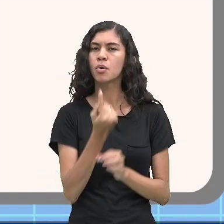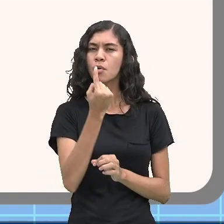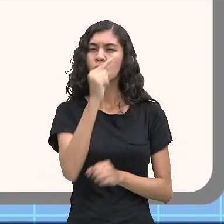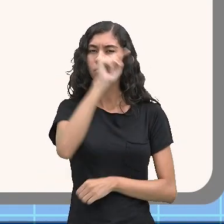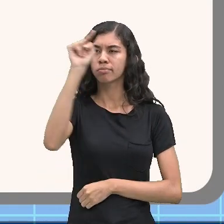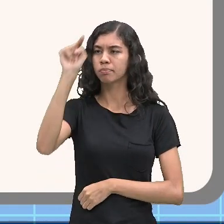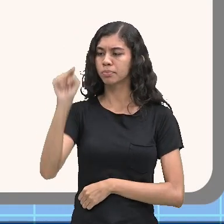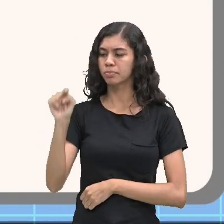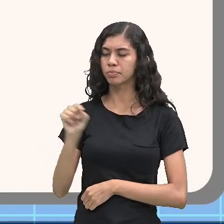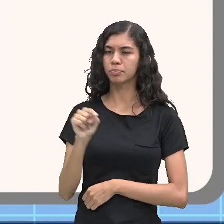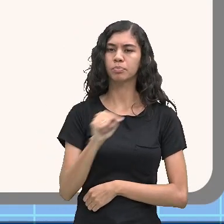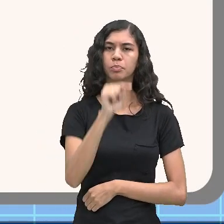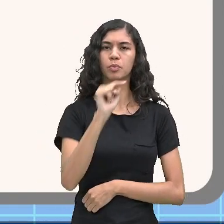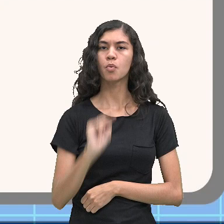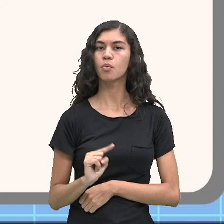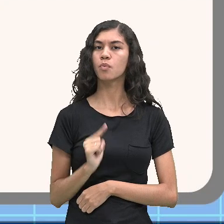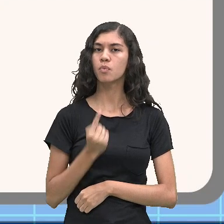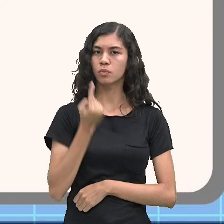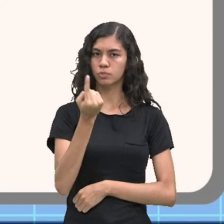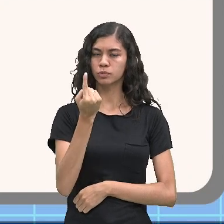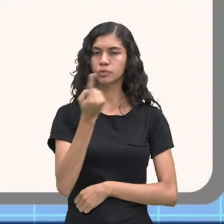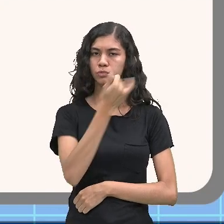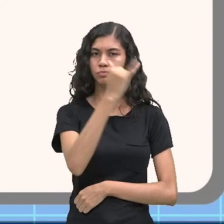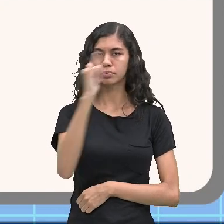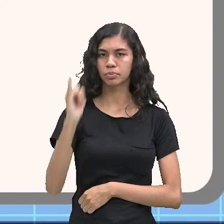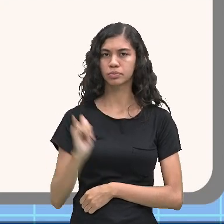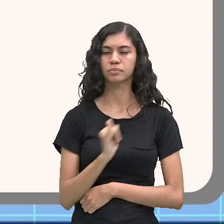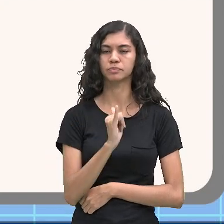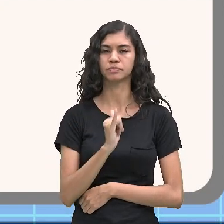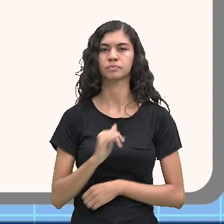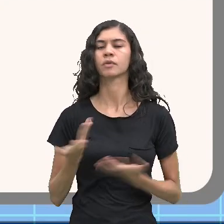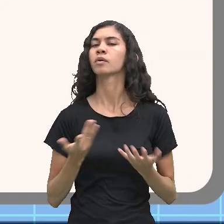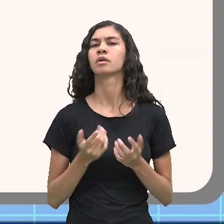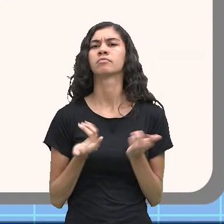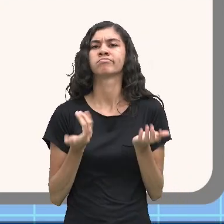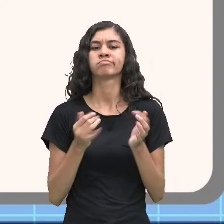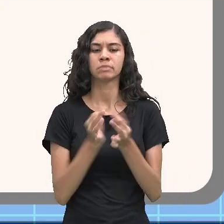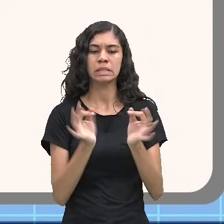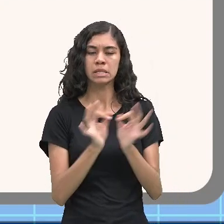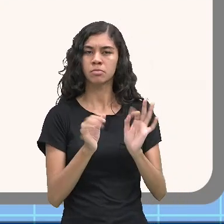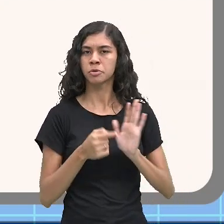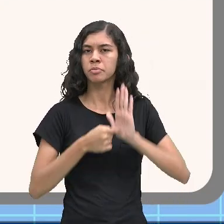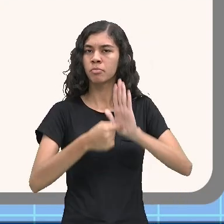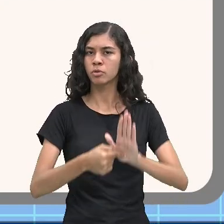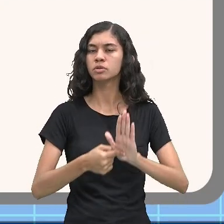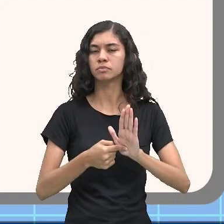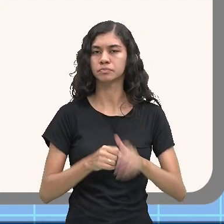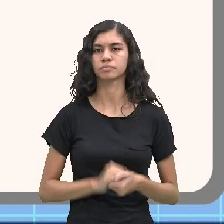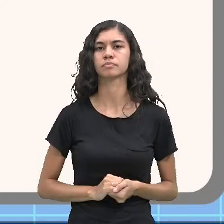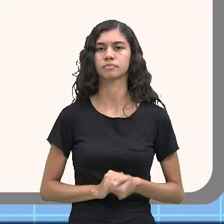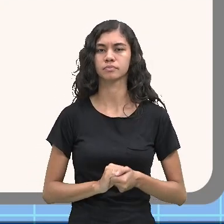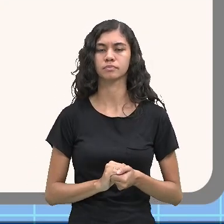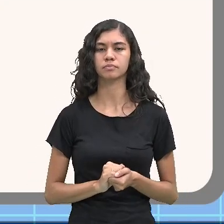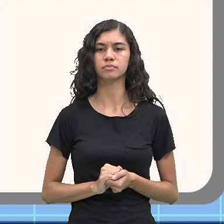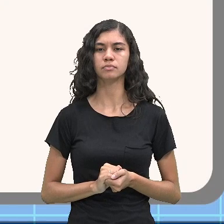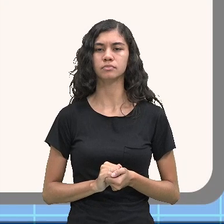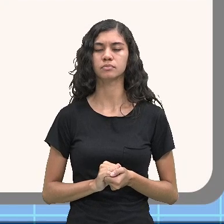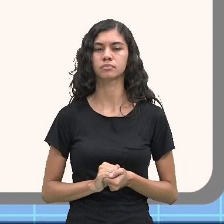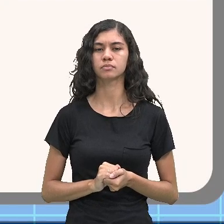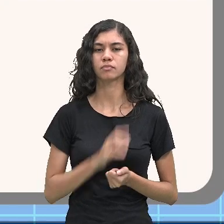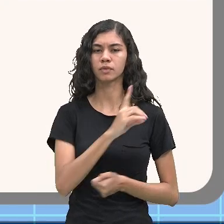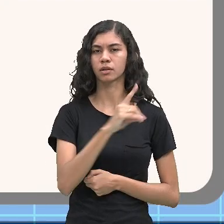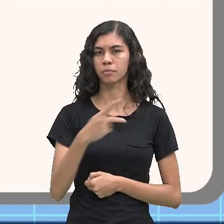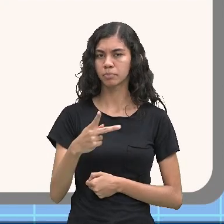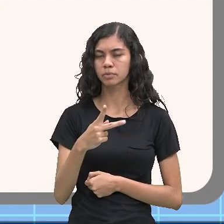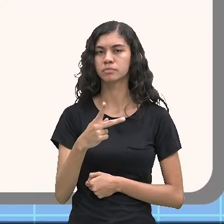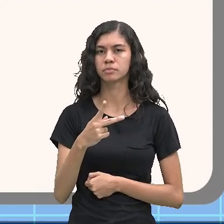passagem da corrente elétrica. Vamos considerar um circuito simples, composto por um gerador e um resistor. A DDP nos terminais